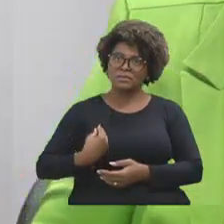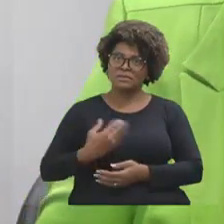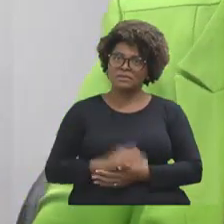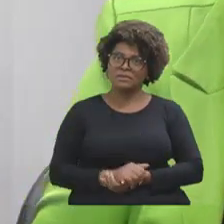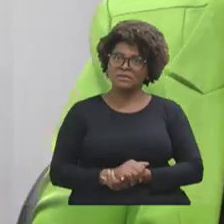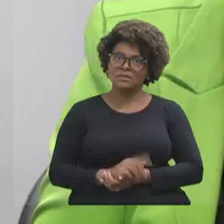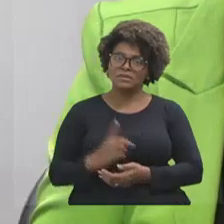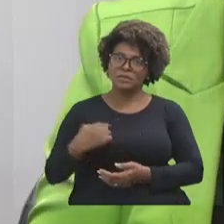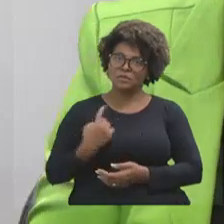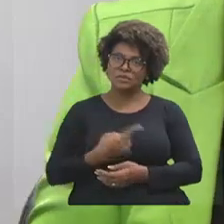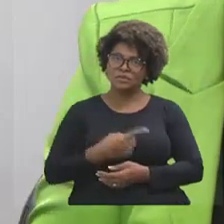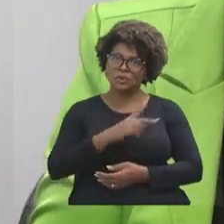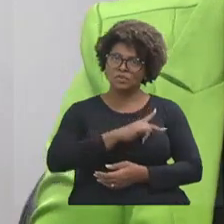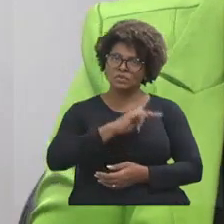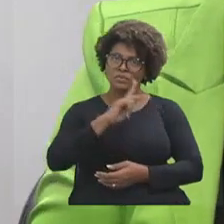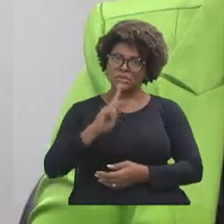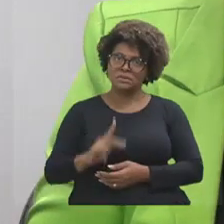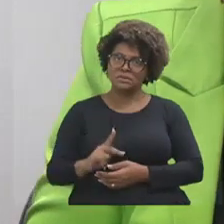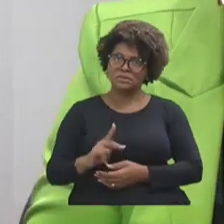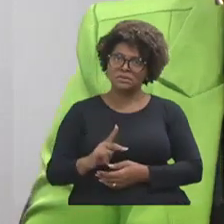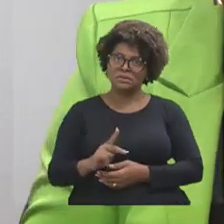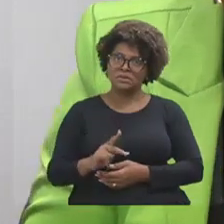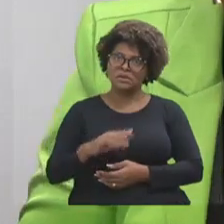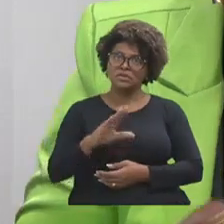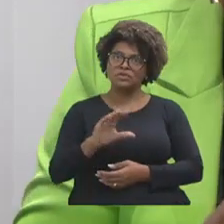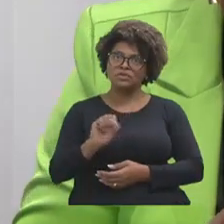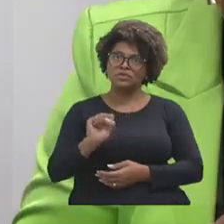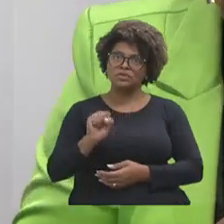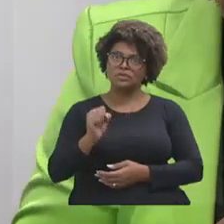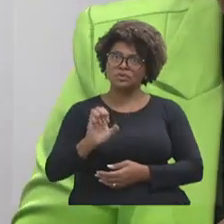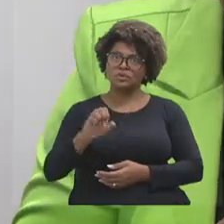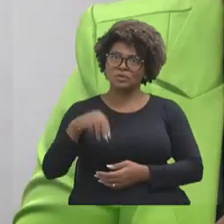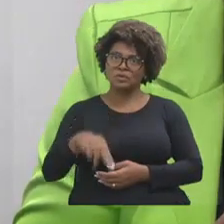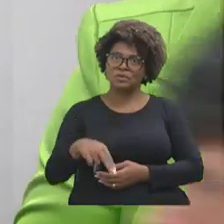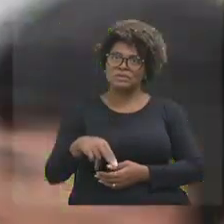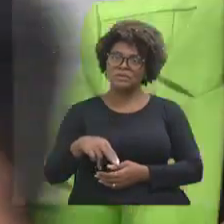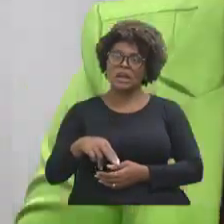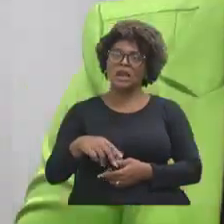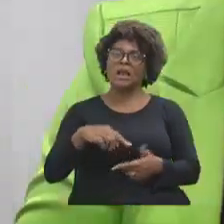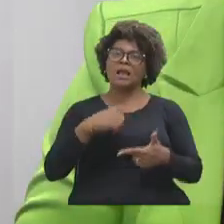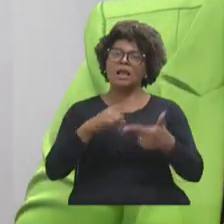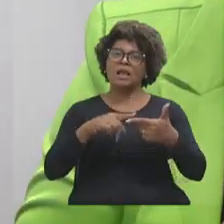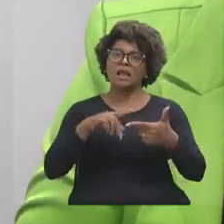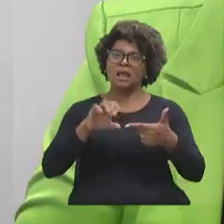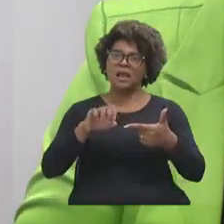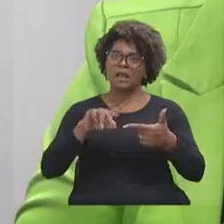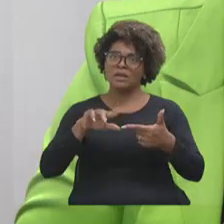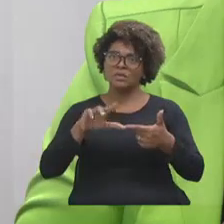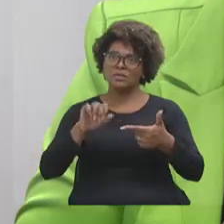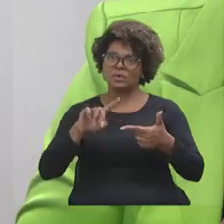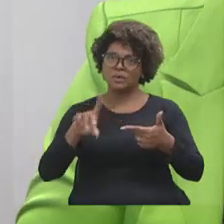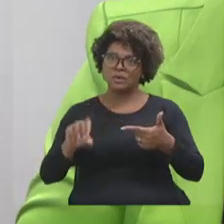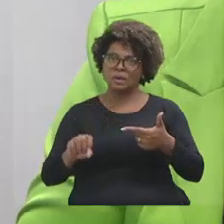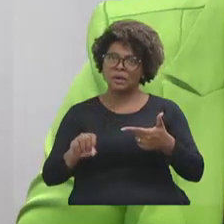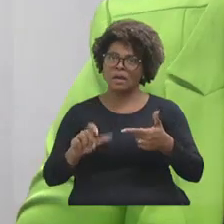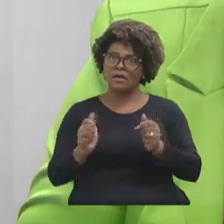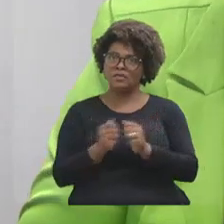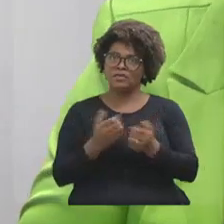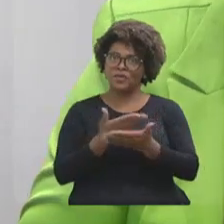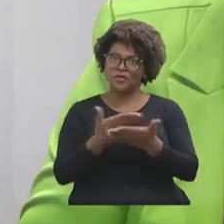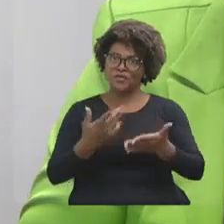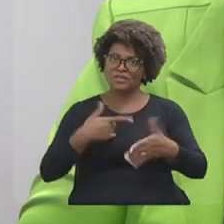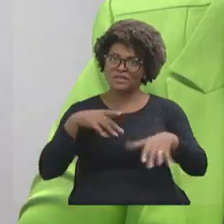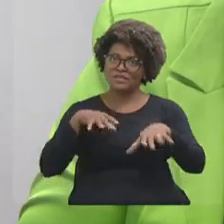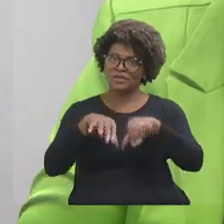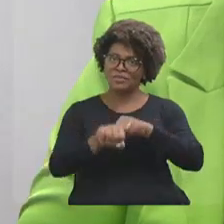nosso presidente da do cosernivaldo Eduardo foi através de vocês que eu me